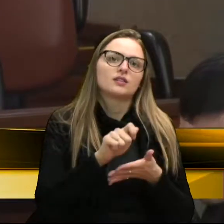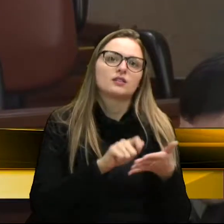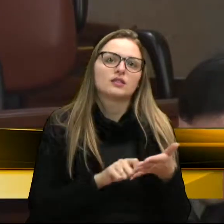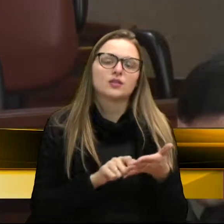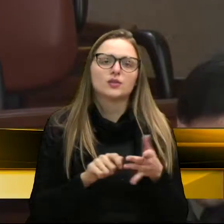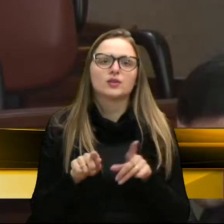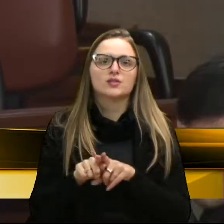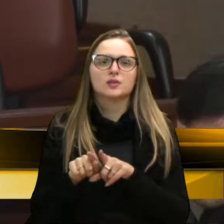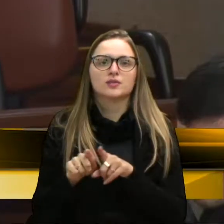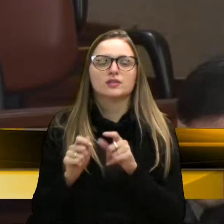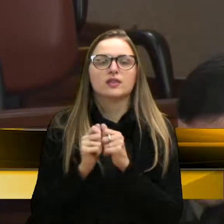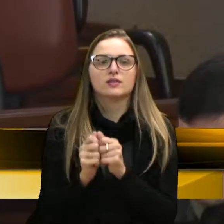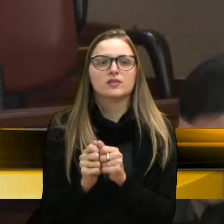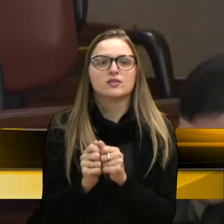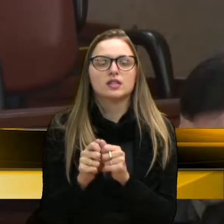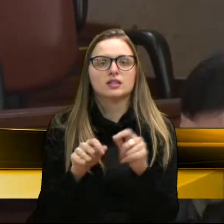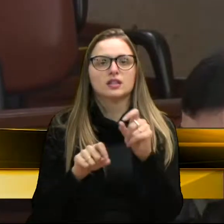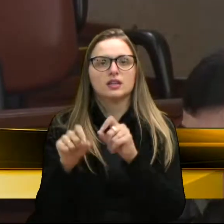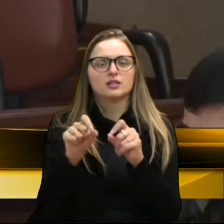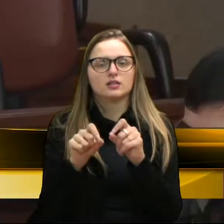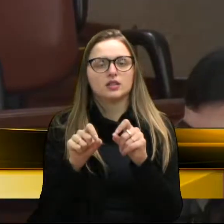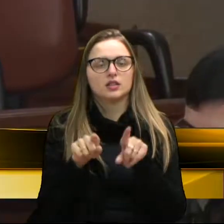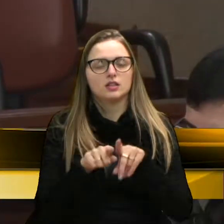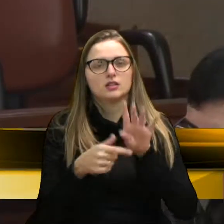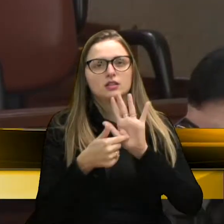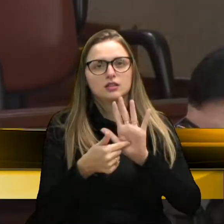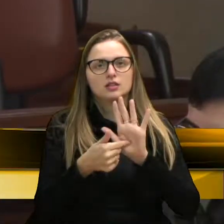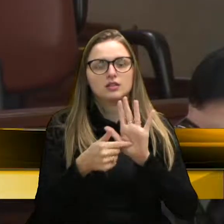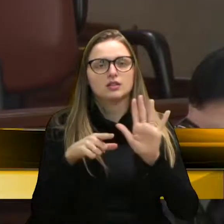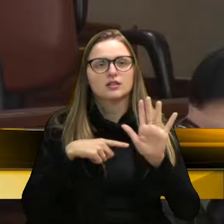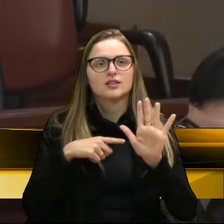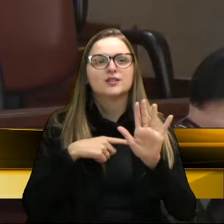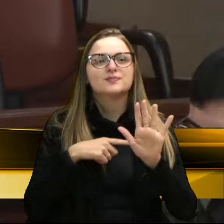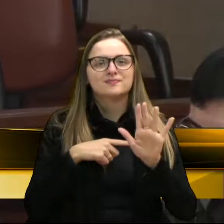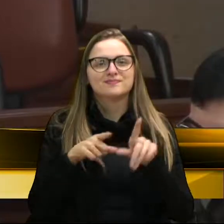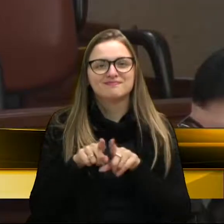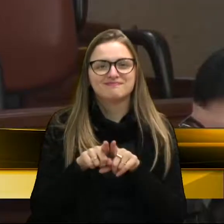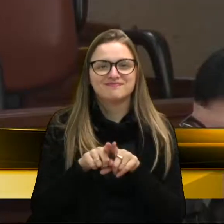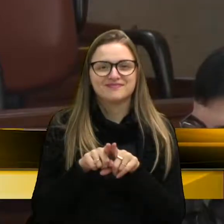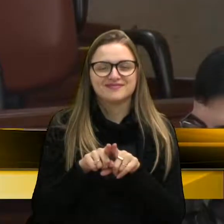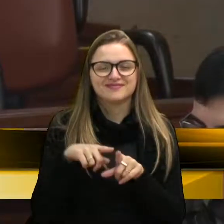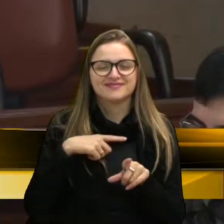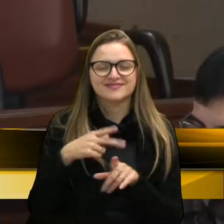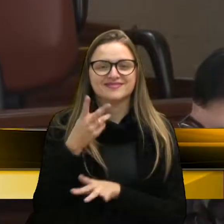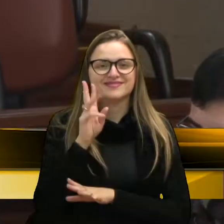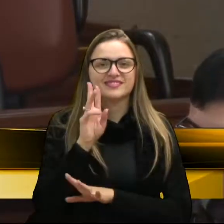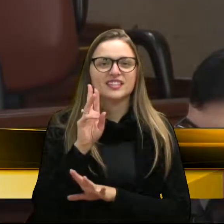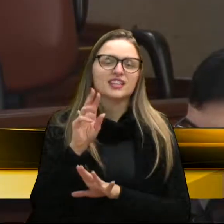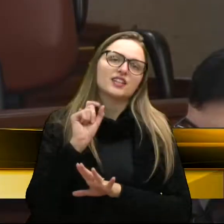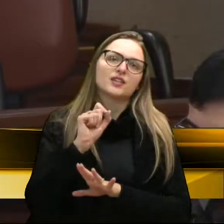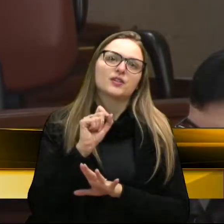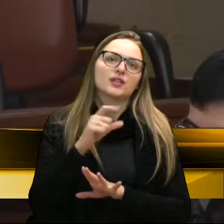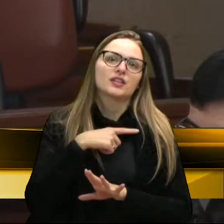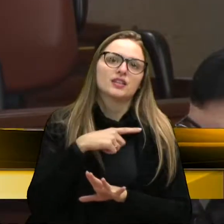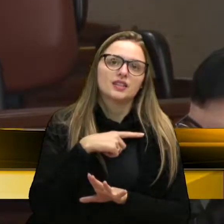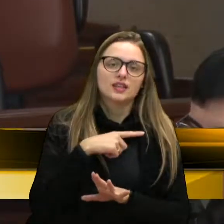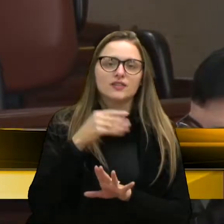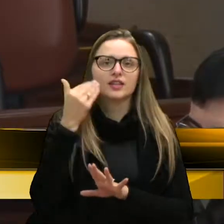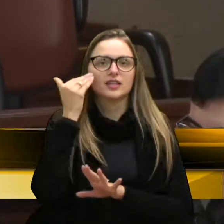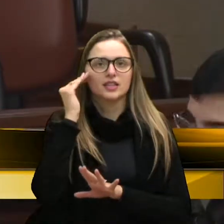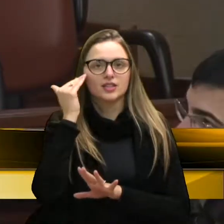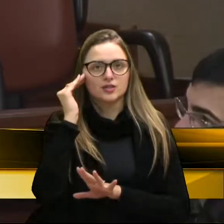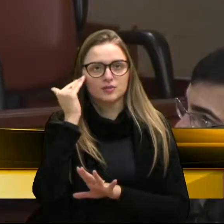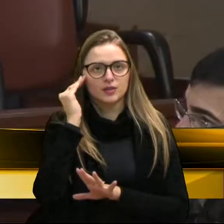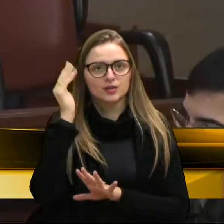que a matéria, objeto da presente lei, é de competência exclusiva do chefe do Executivo Municipal. No entendimento do